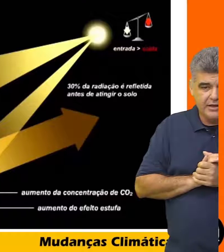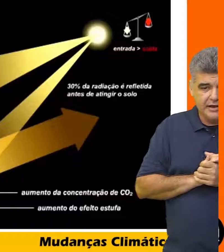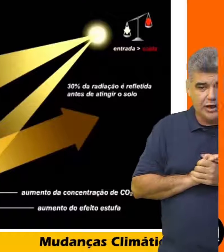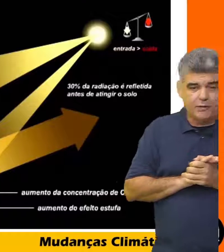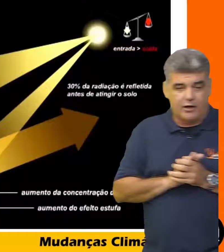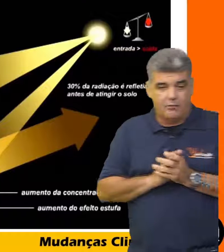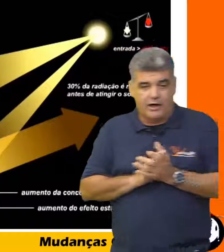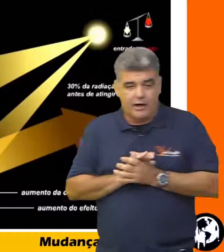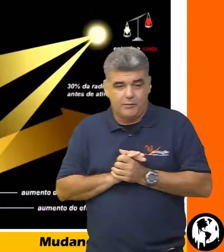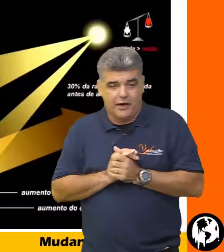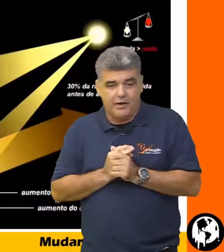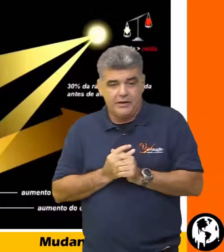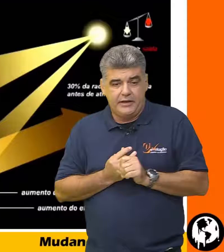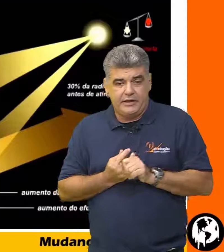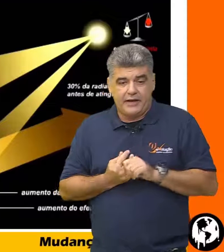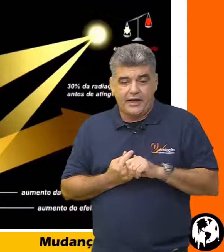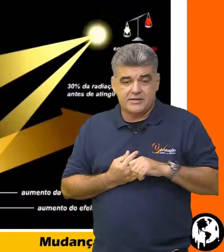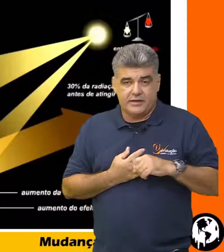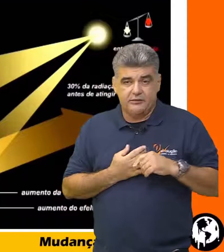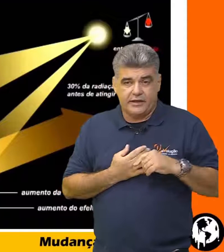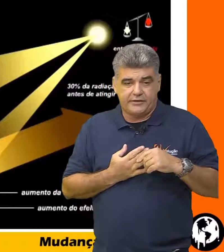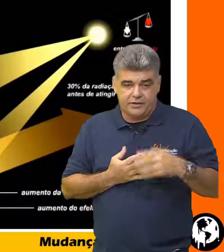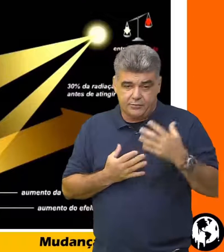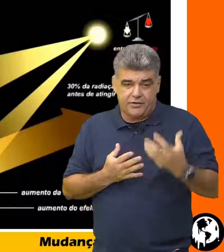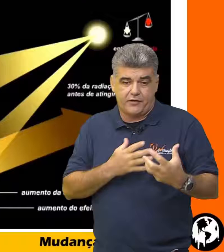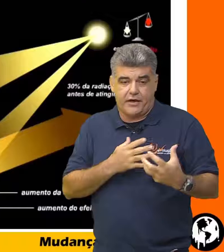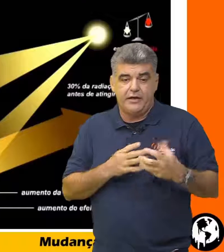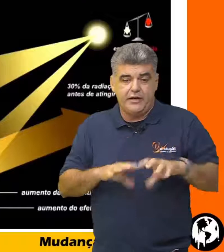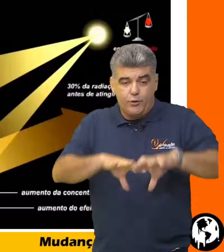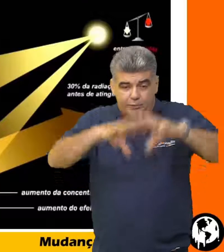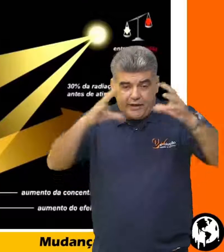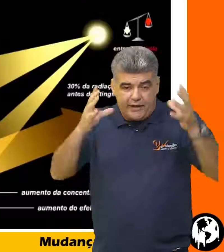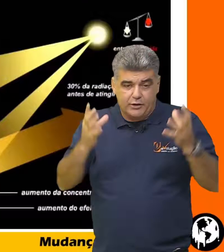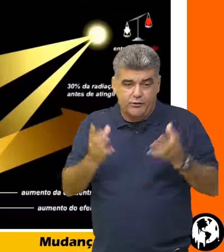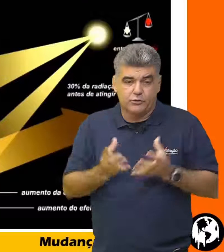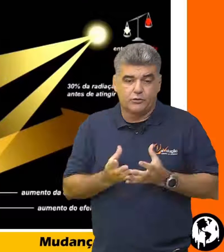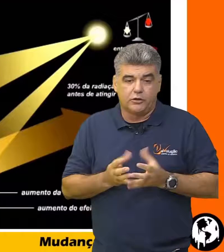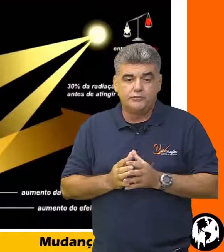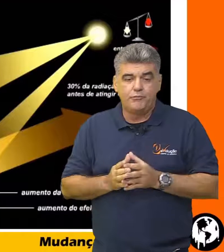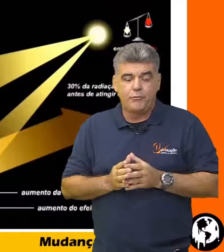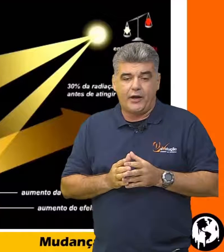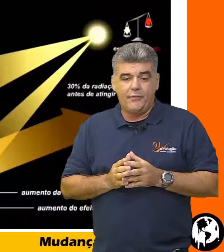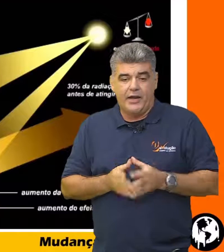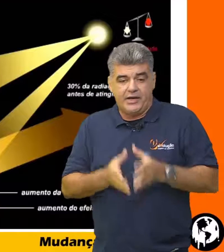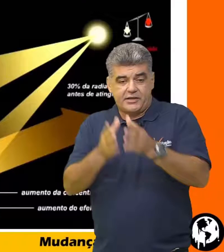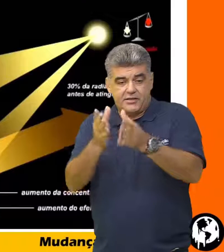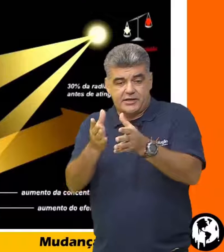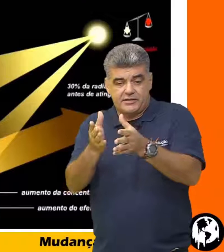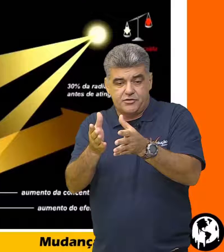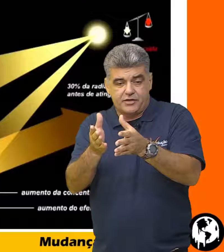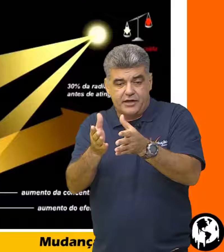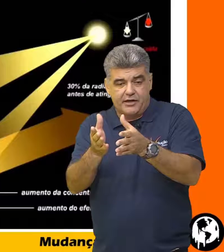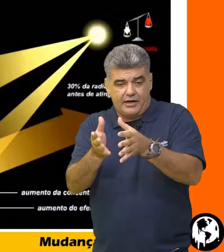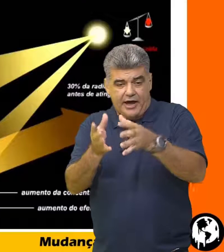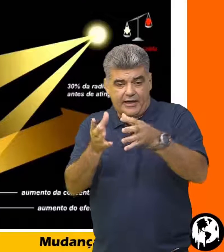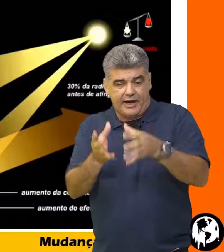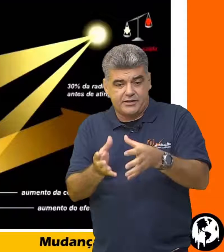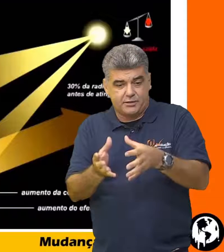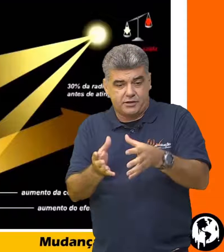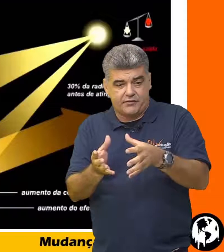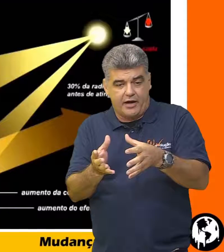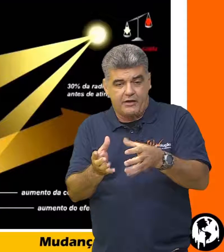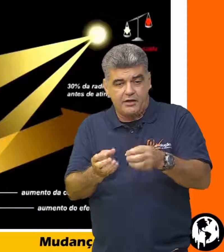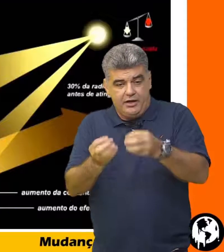exista uma interação entre a atmosfera e o planeta como um todo, né? Essa radiação chega,